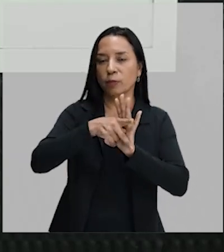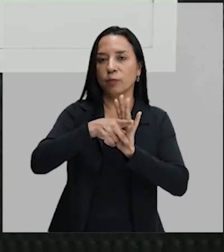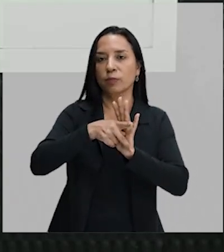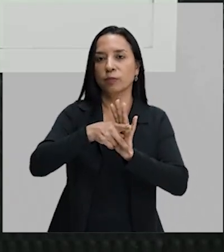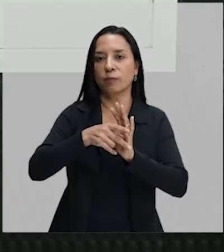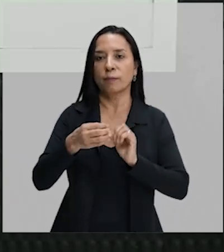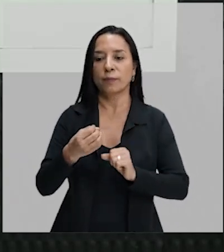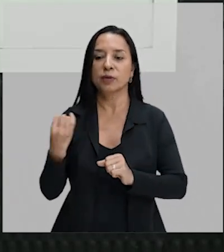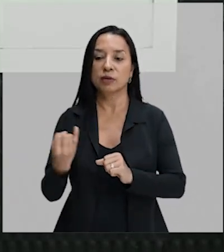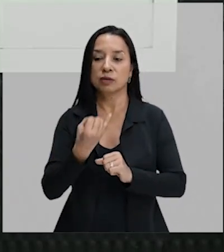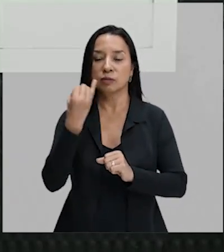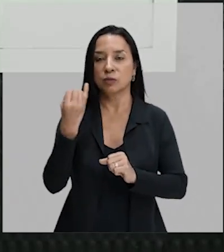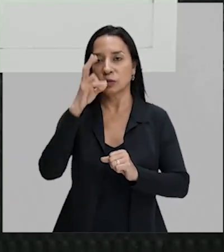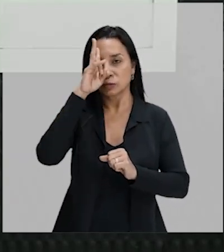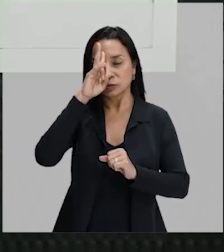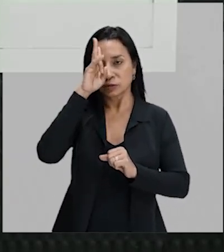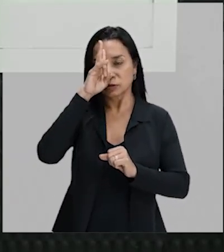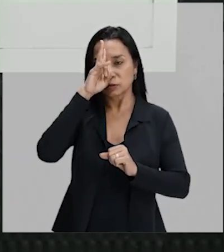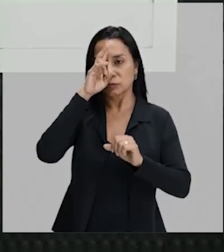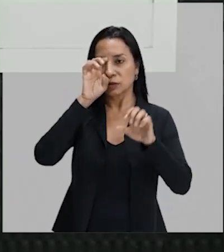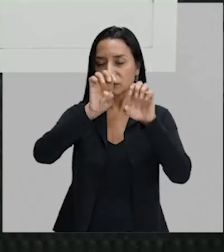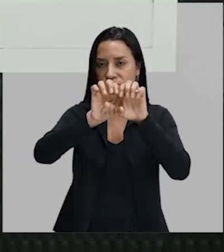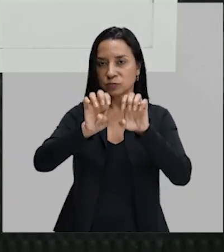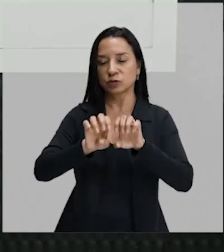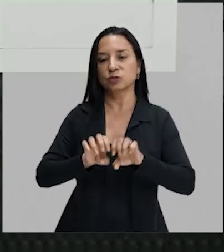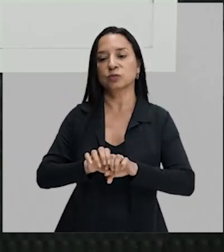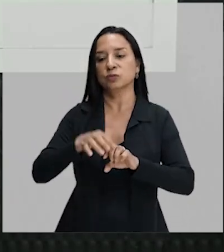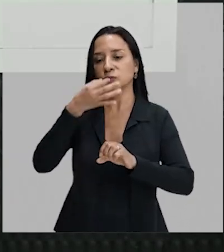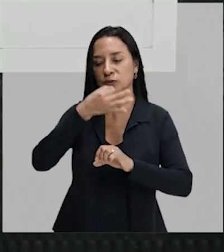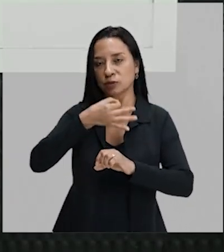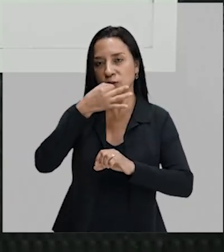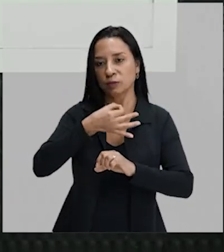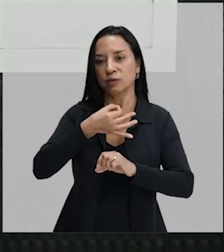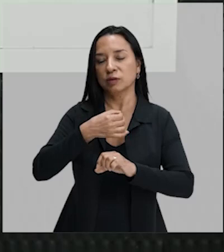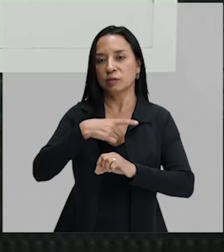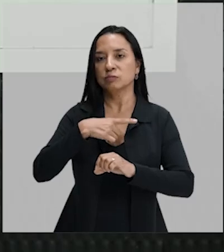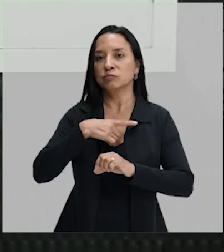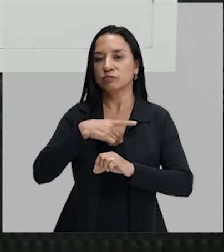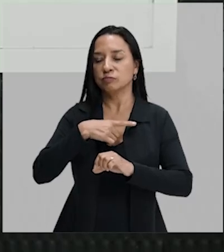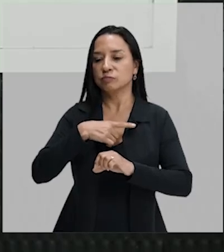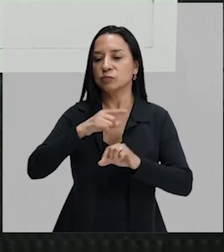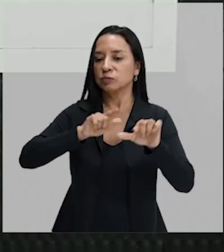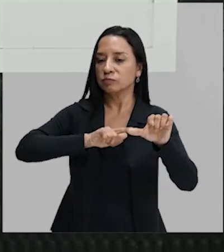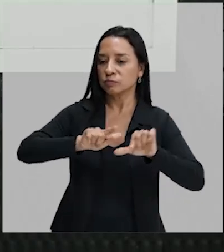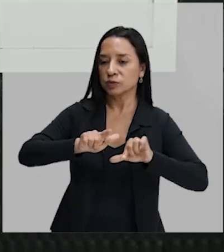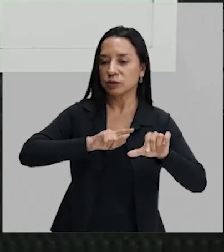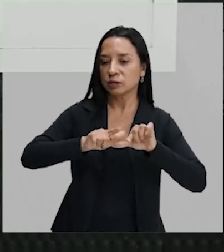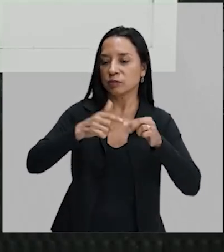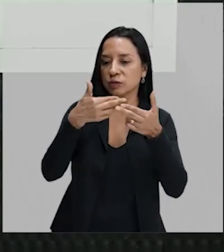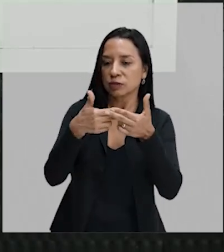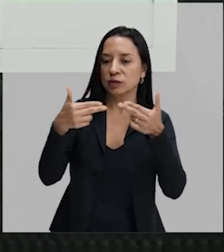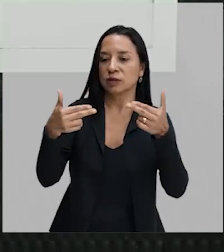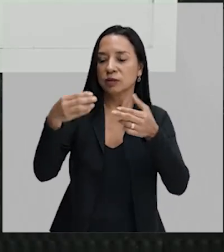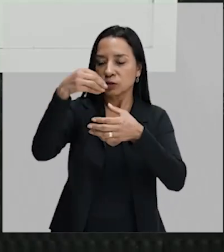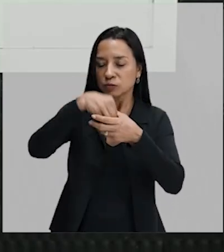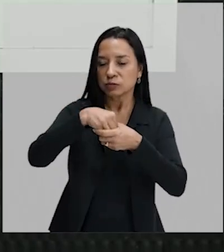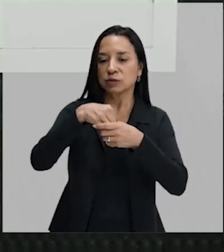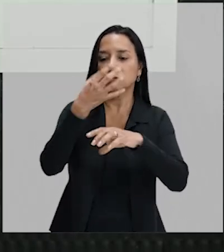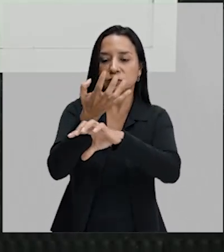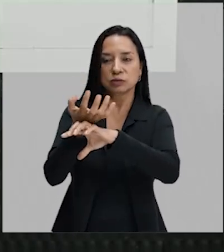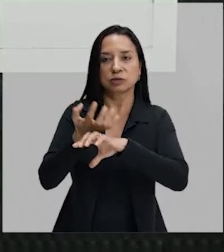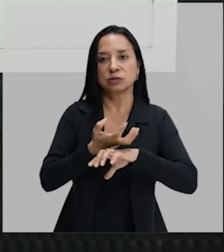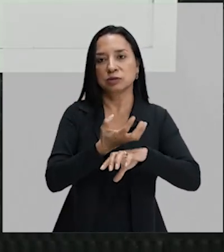que a estrutura da argumentação ela é uma estrutura que vai permitir também você trabalhar elementos dentro das disciplinas